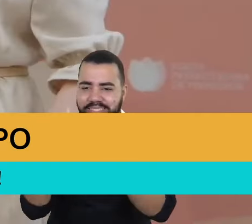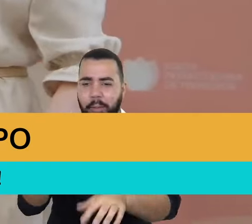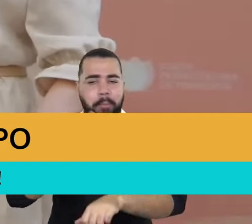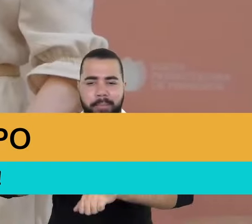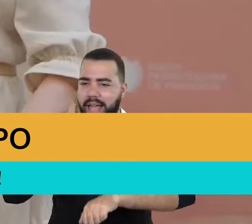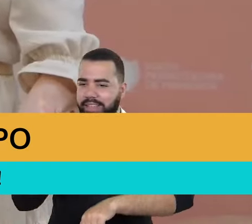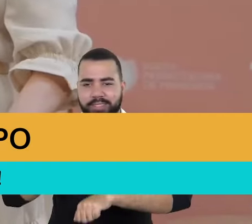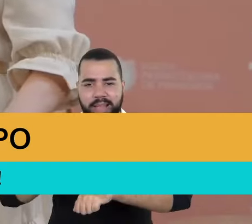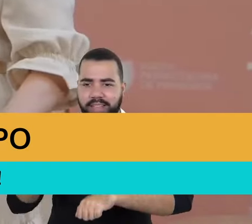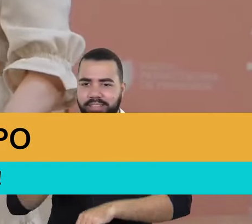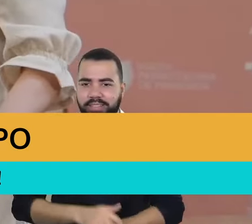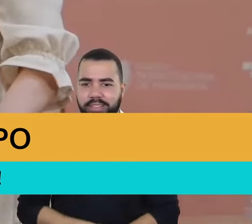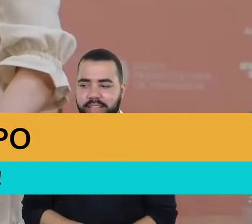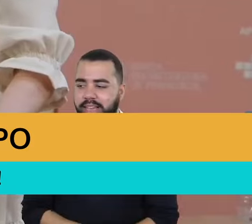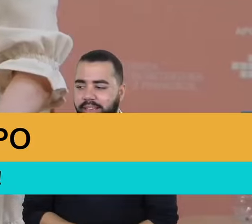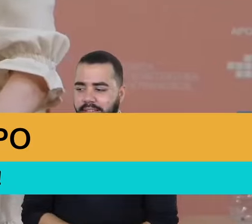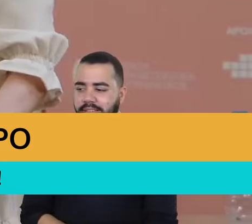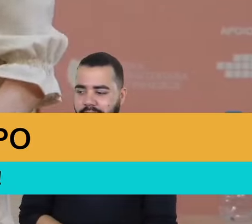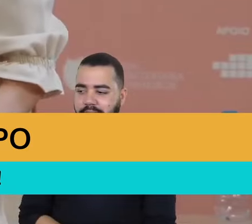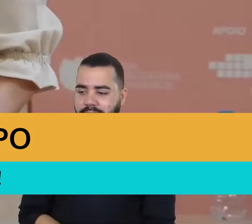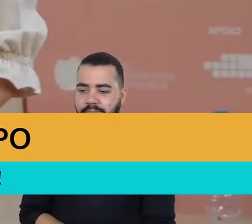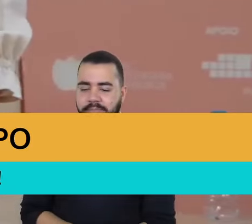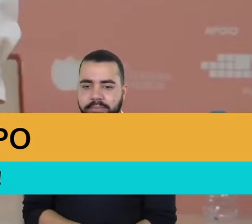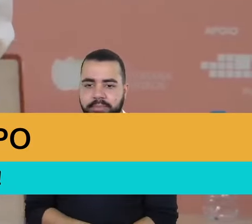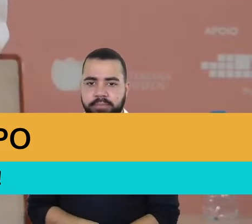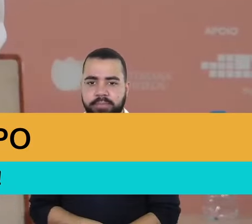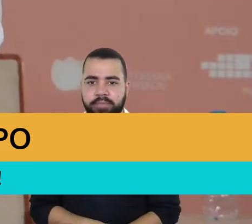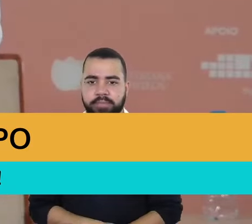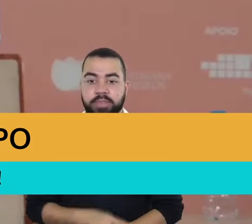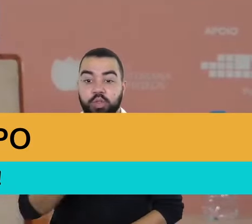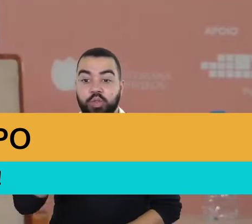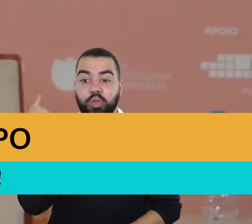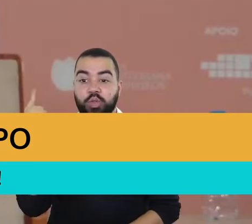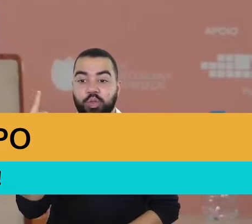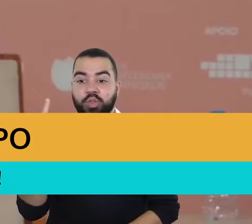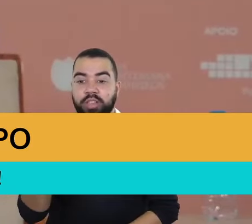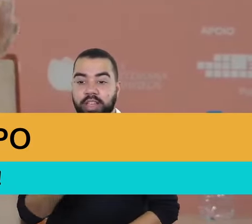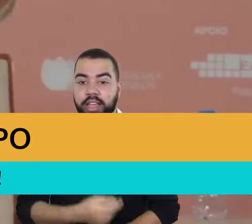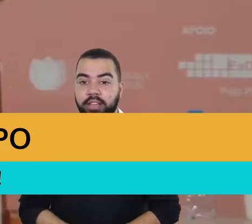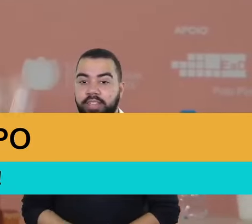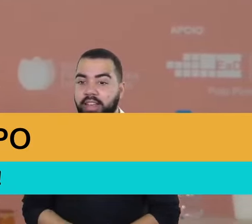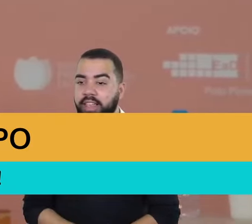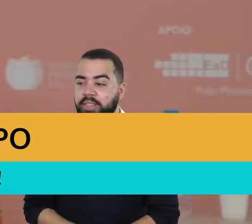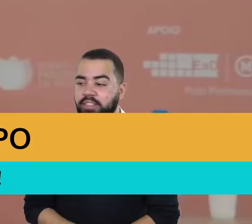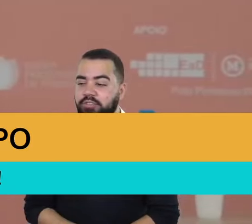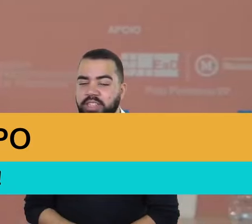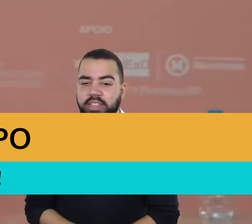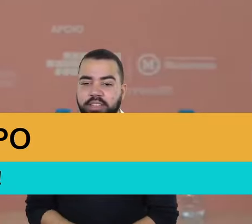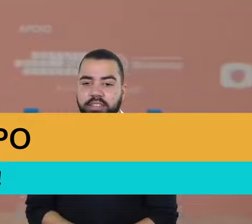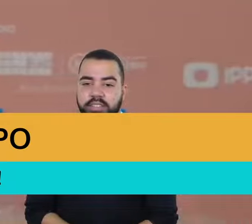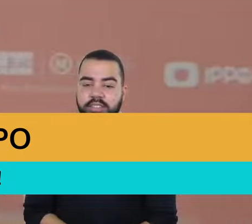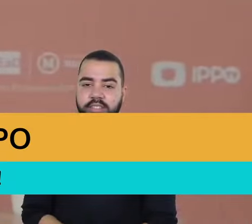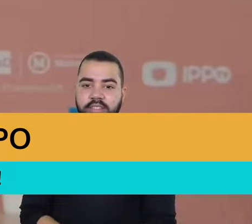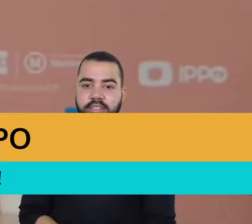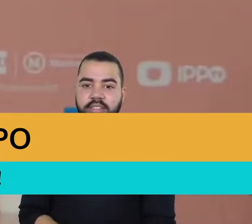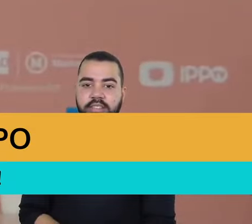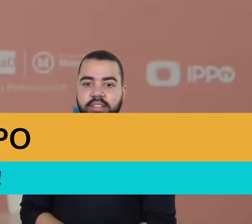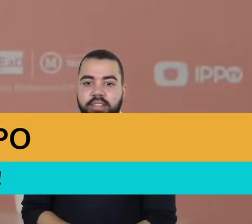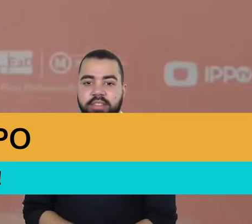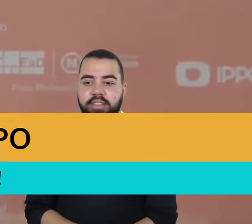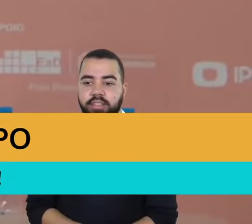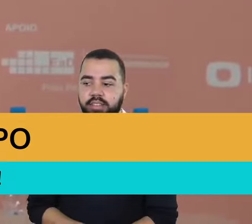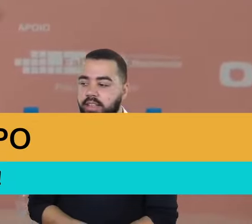Jesus. Vamos ser as meninas joaninhas da Joaninha. Isso aqui que ele falou me pegou muito. Eu fiquei assim,